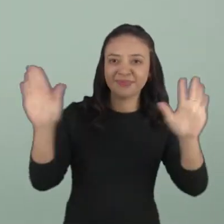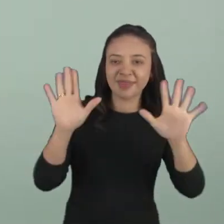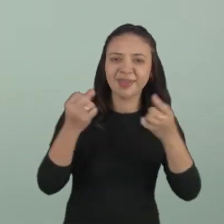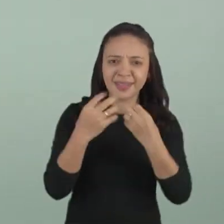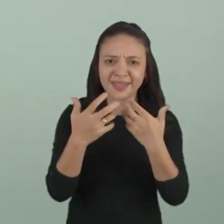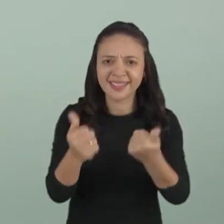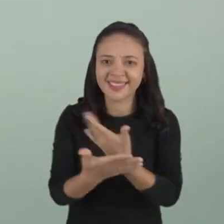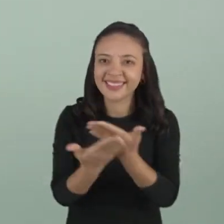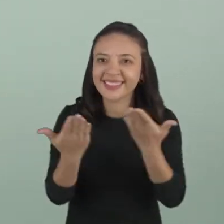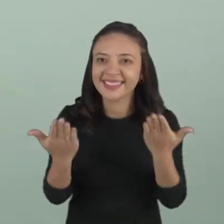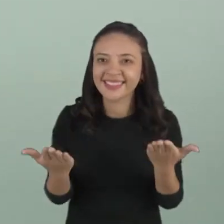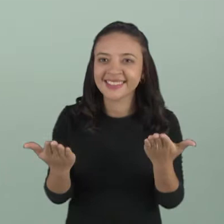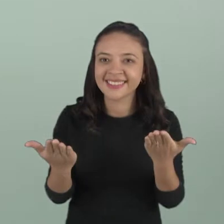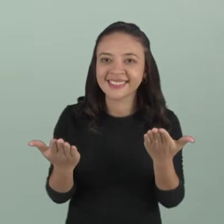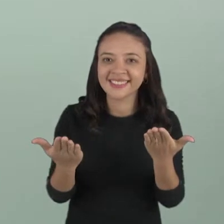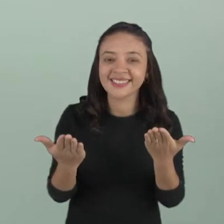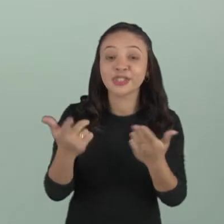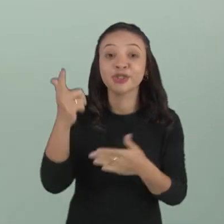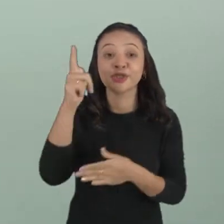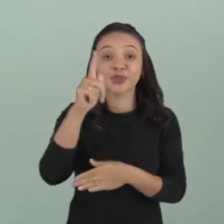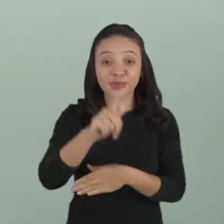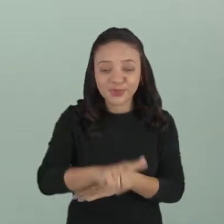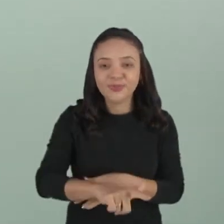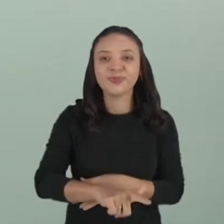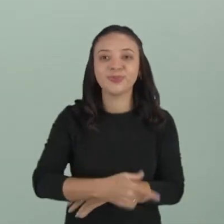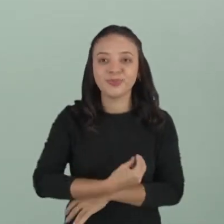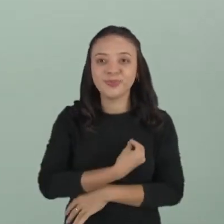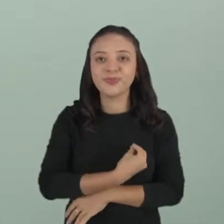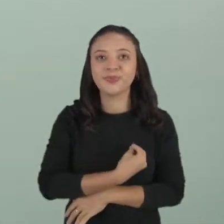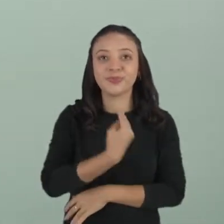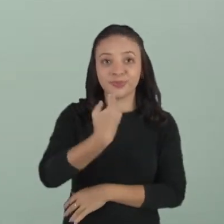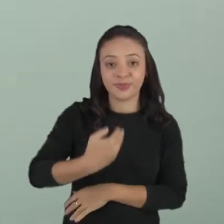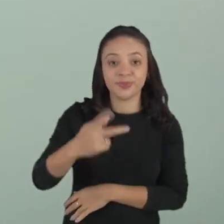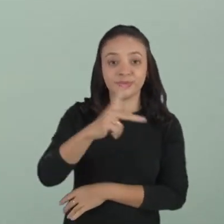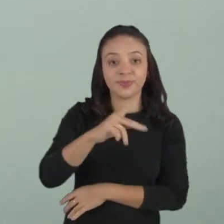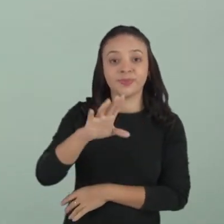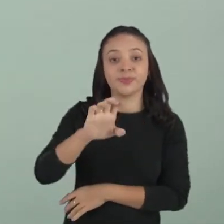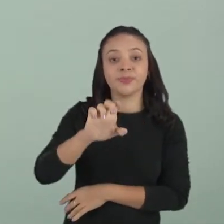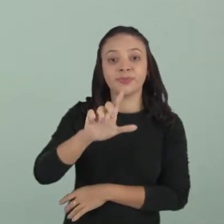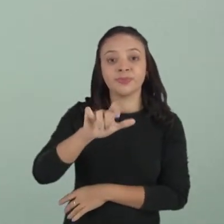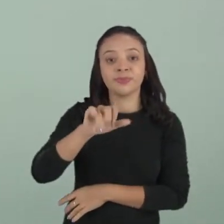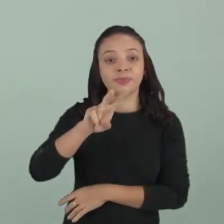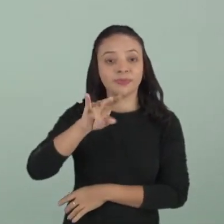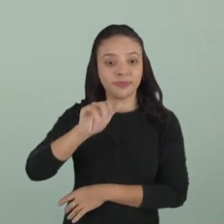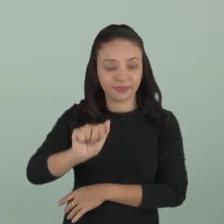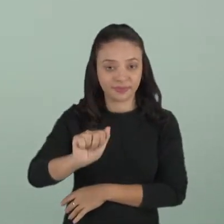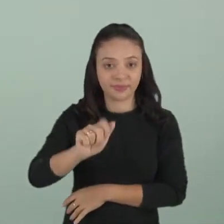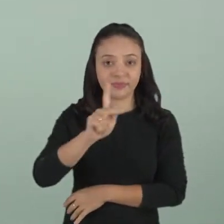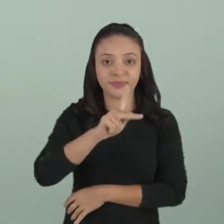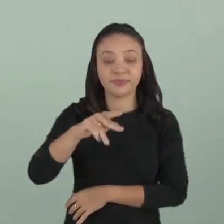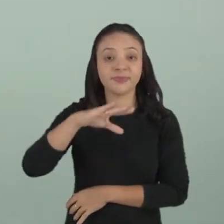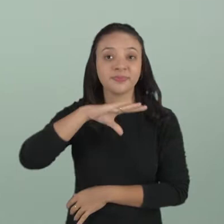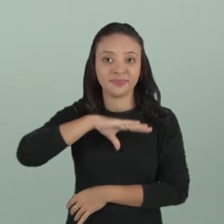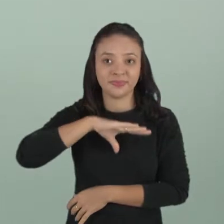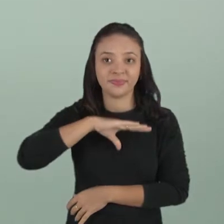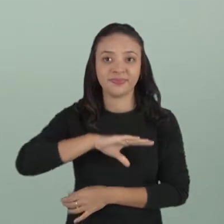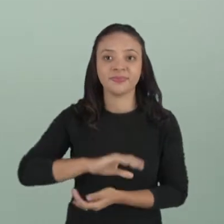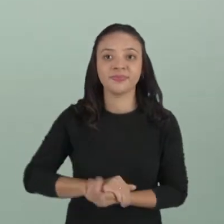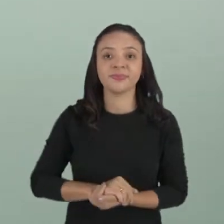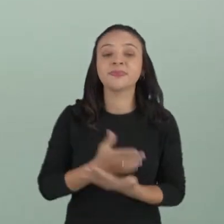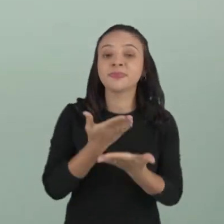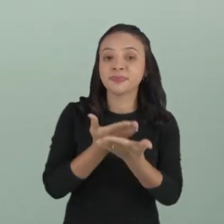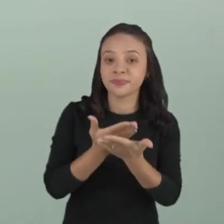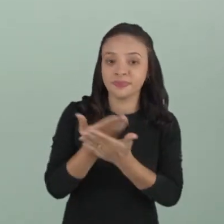Olá, tudo bem com vocês? Estou aqui novamente, professora Elívia Soares, professora de língua portuguesa. Na